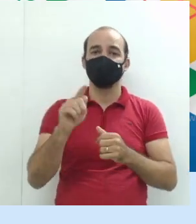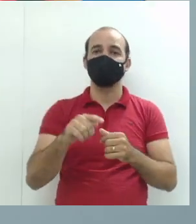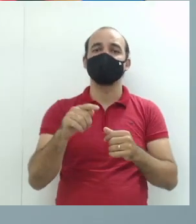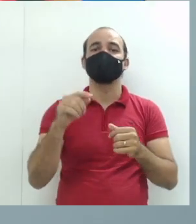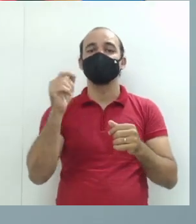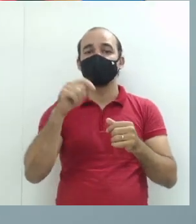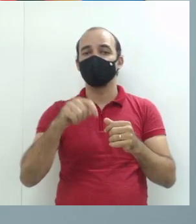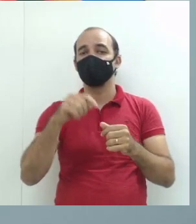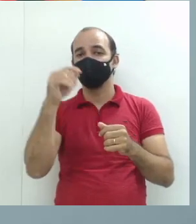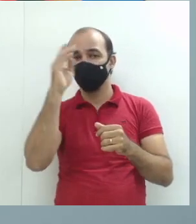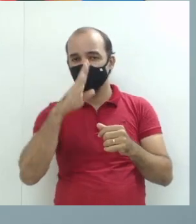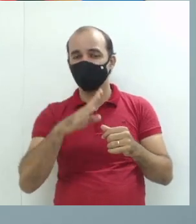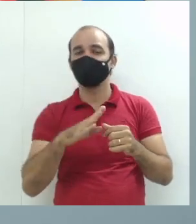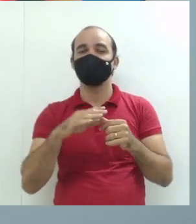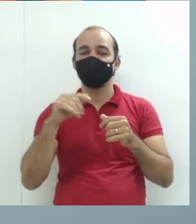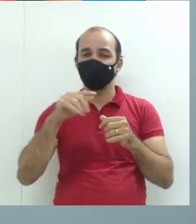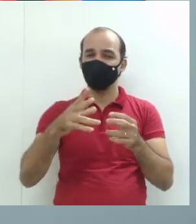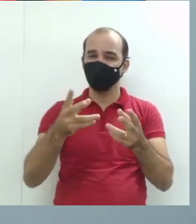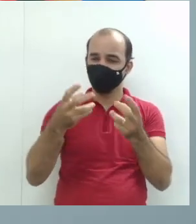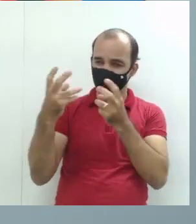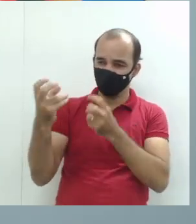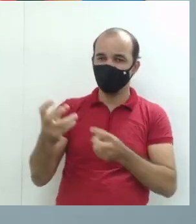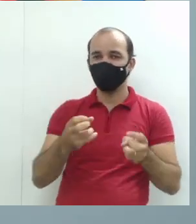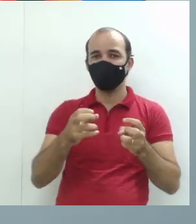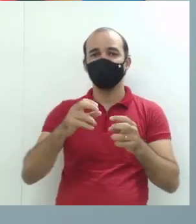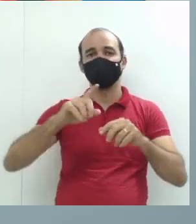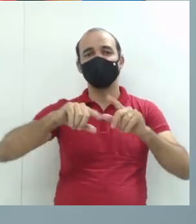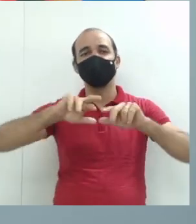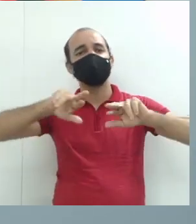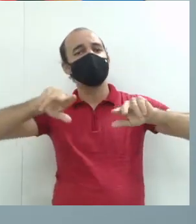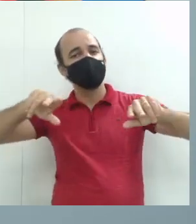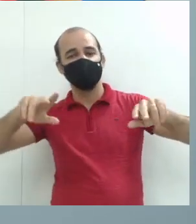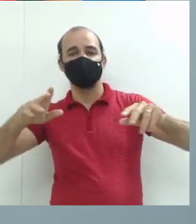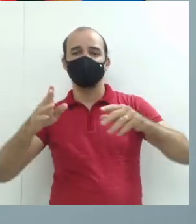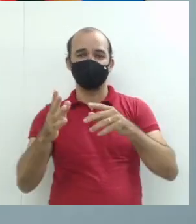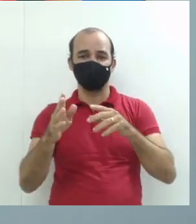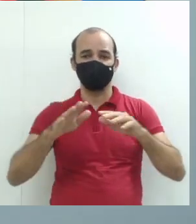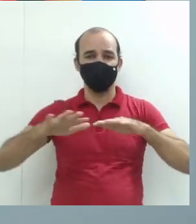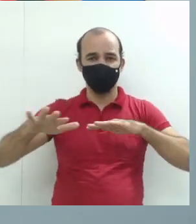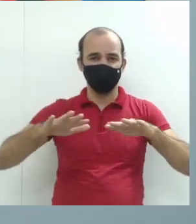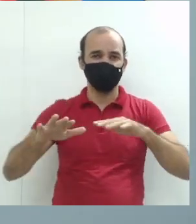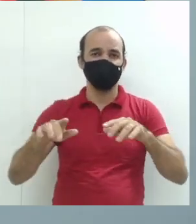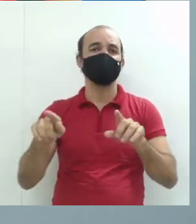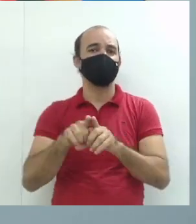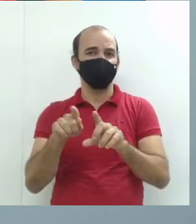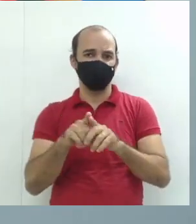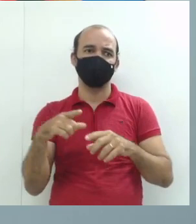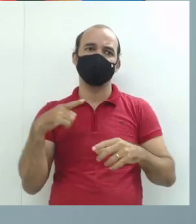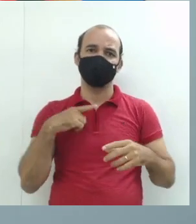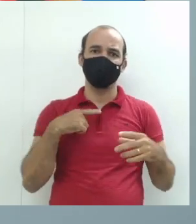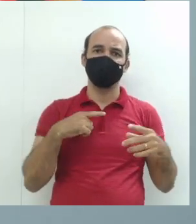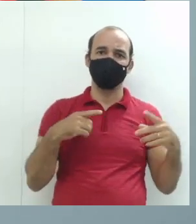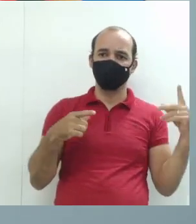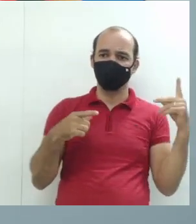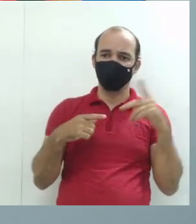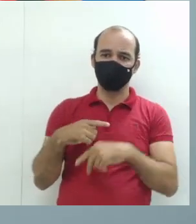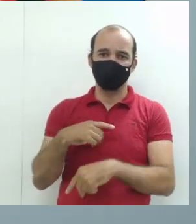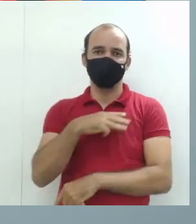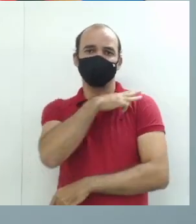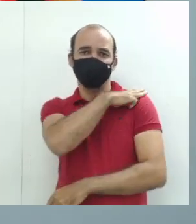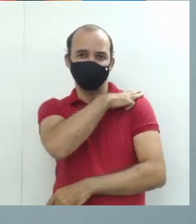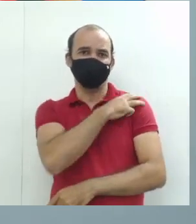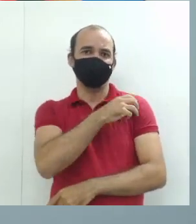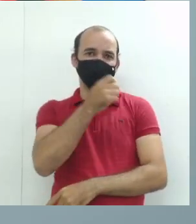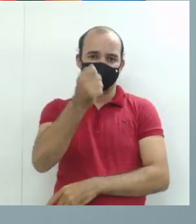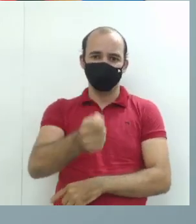aqui no Brasil, a gente vai ver que o regime político que governa o país vai